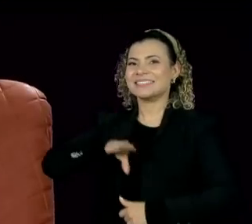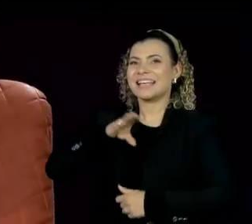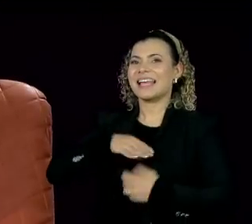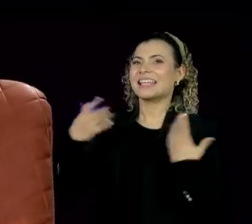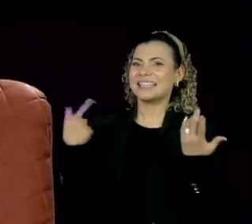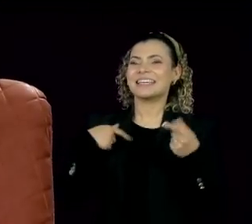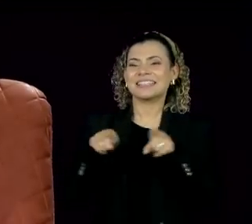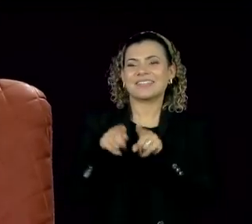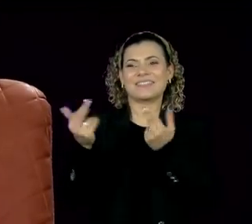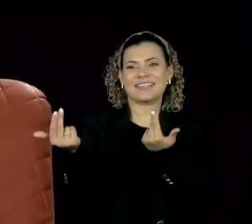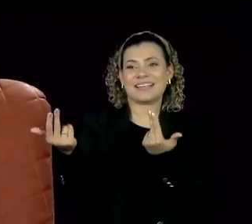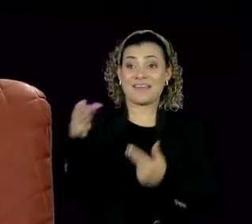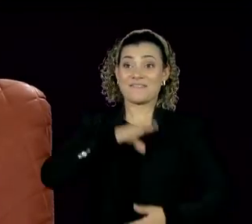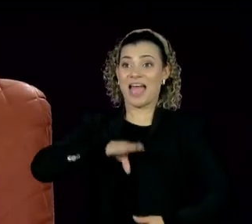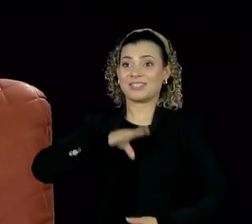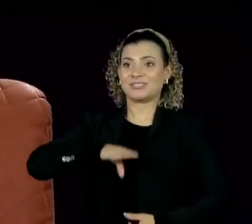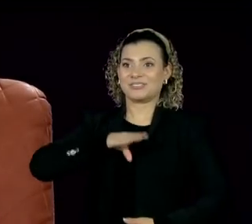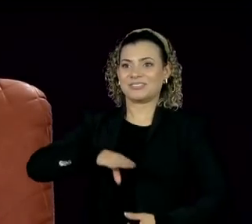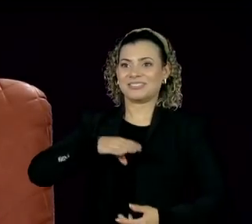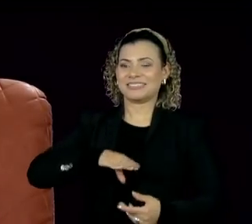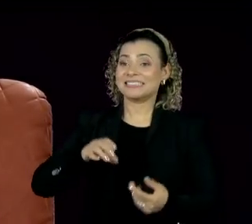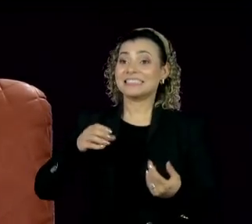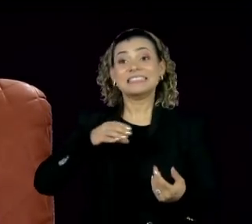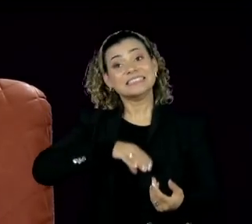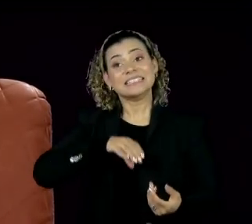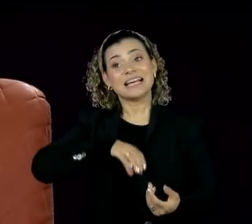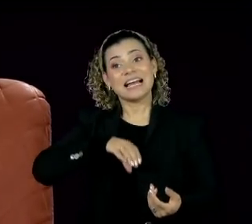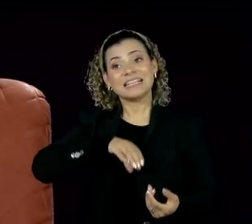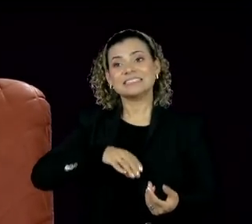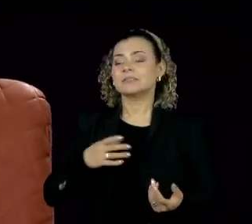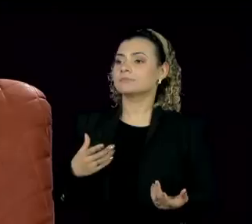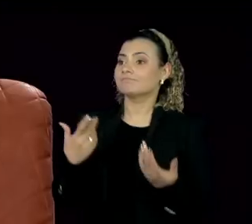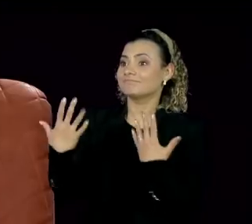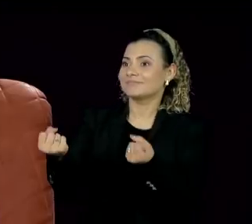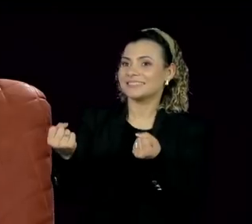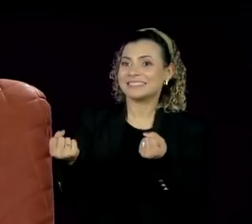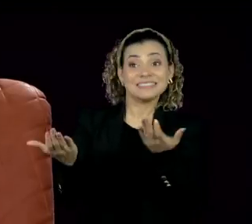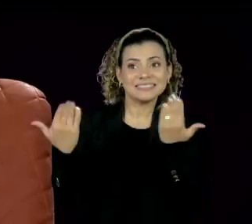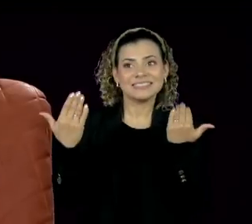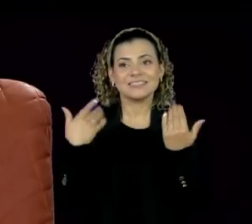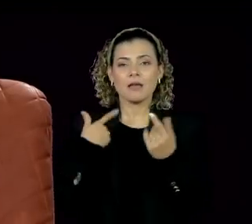doutor Éboli, pô, por favor, doutor Éboli. Aí fiquei lá